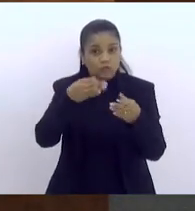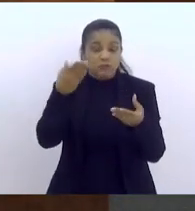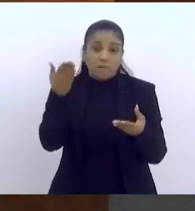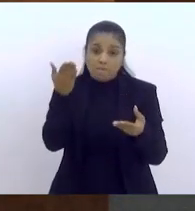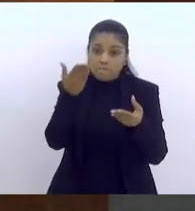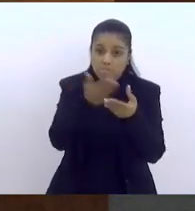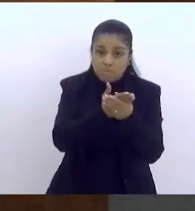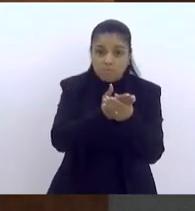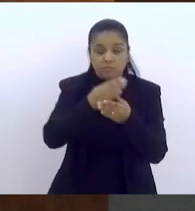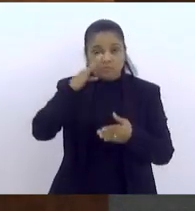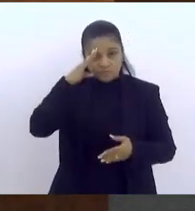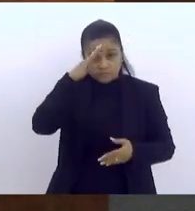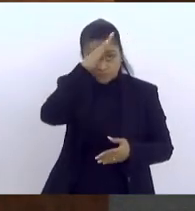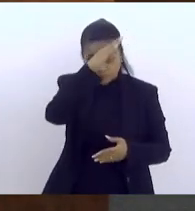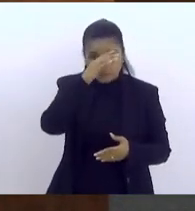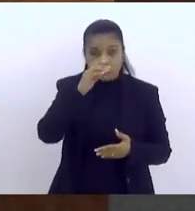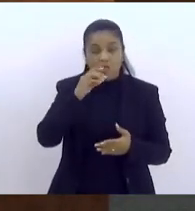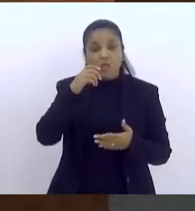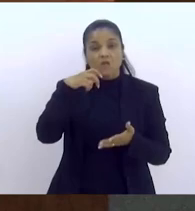a pagar